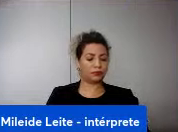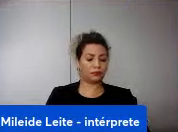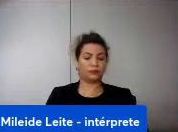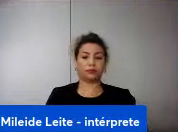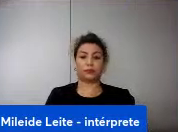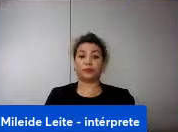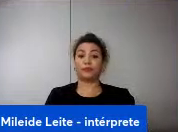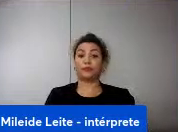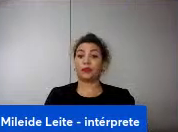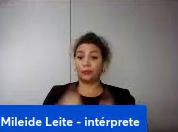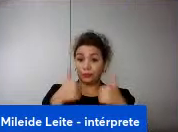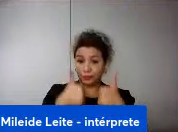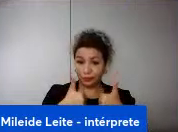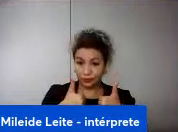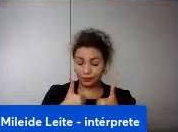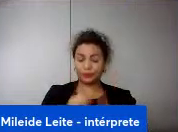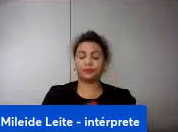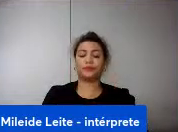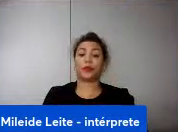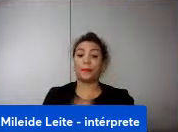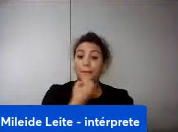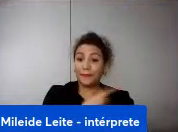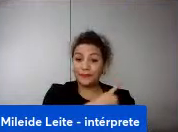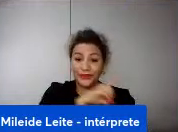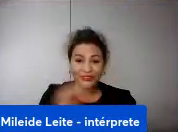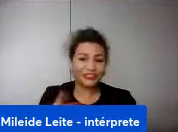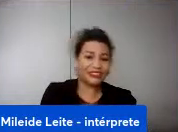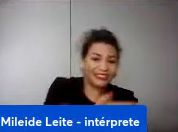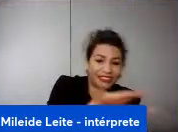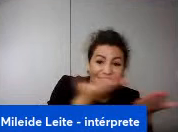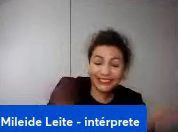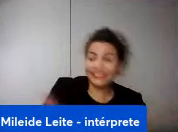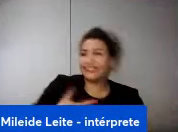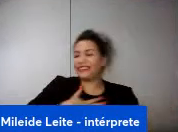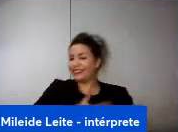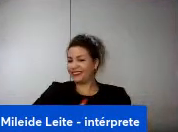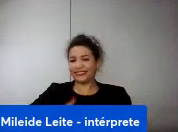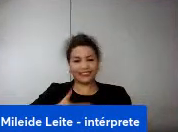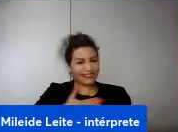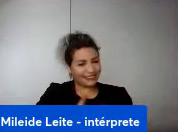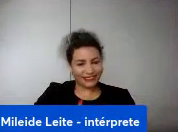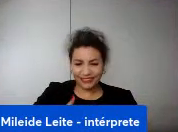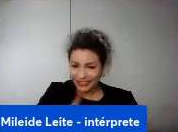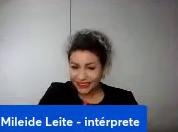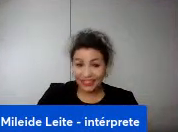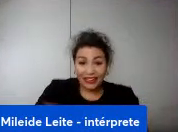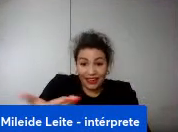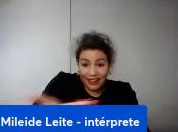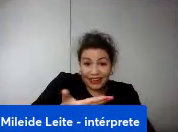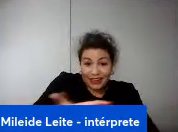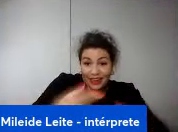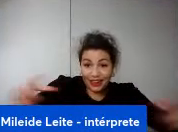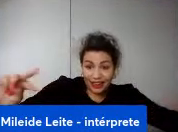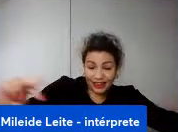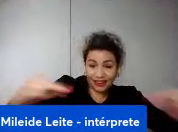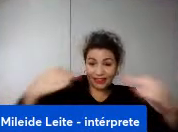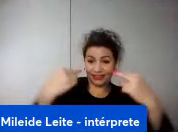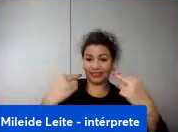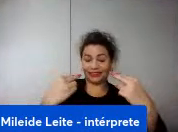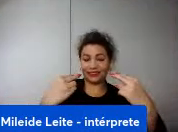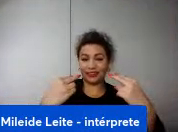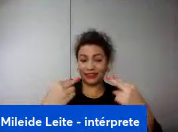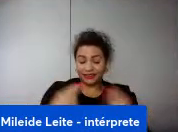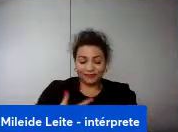Muito bem. Bom dia a todos, gente. É uma satisfação recebê-los. É